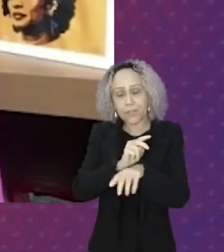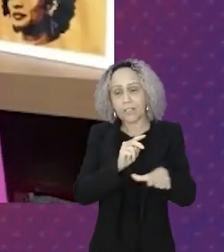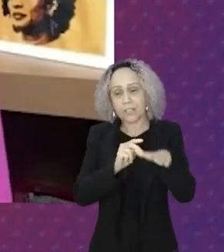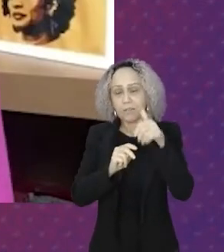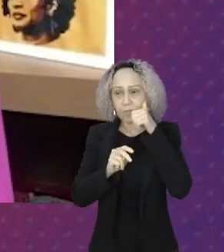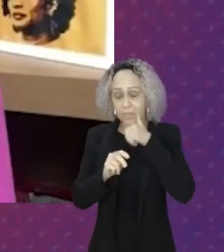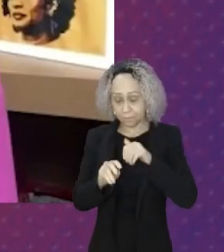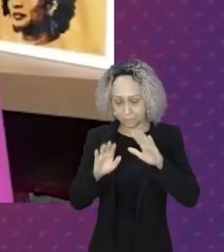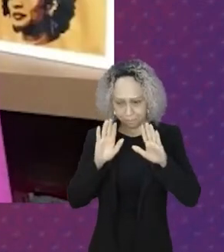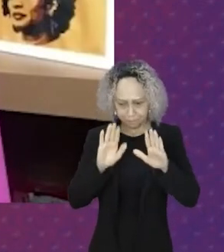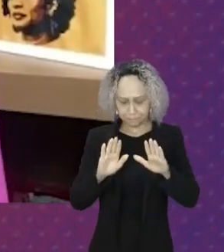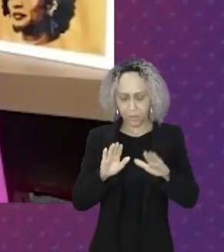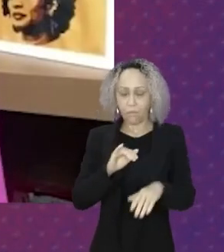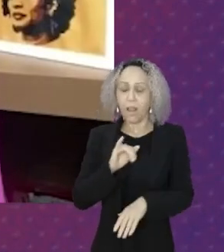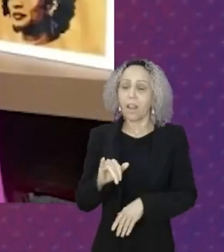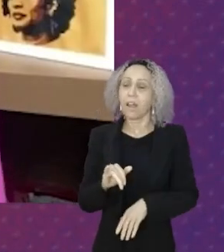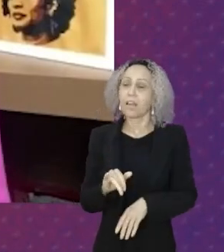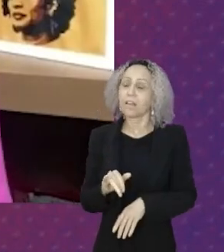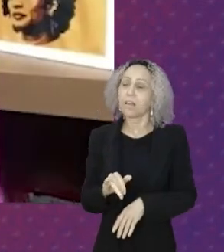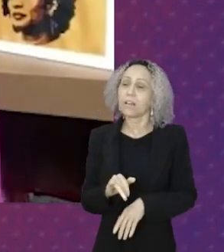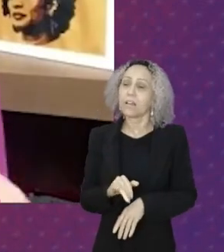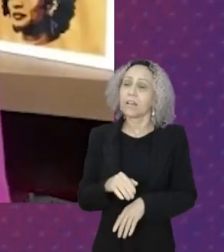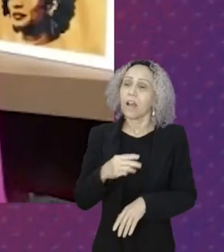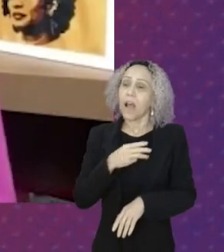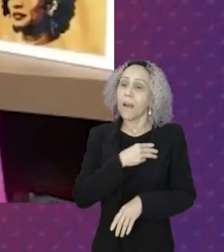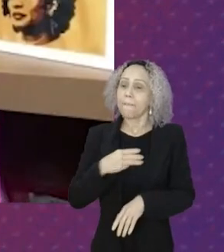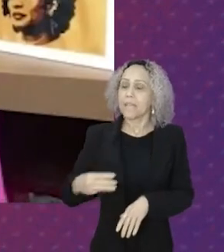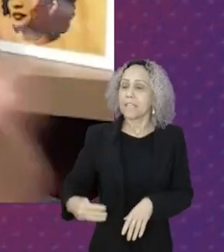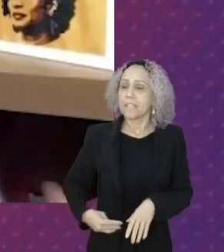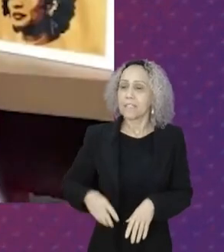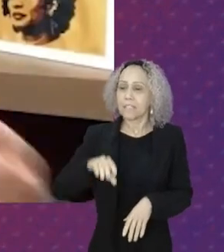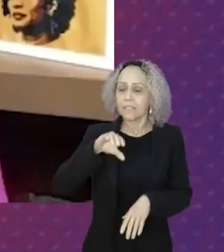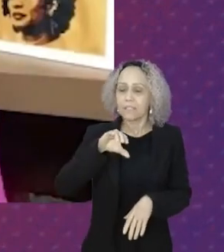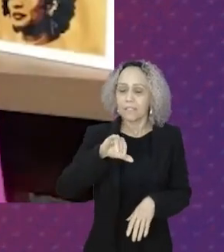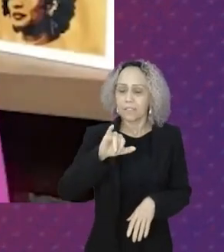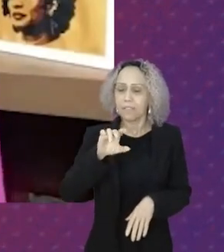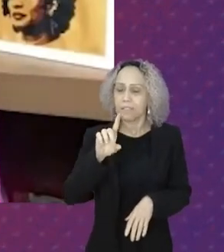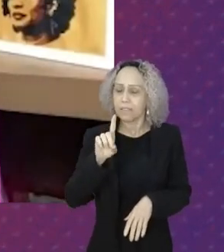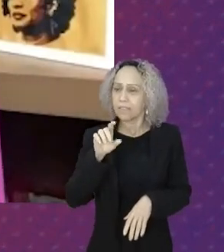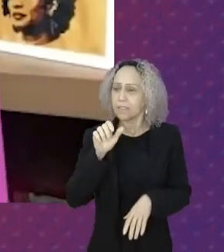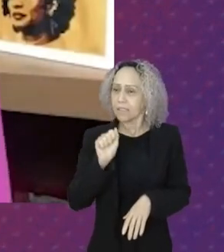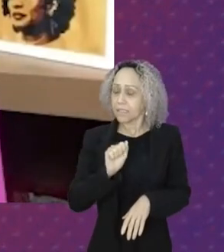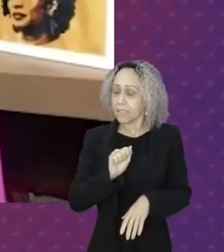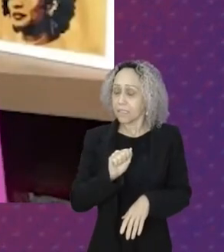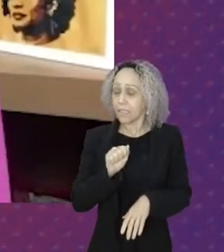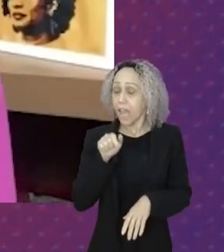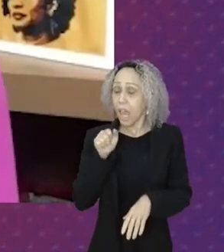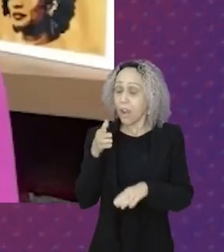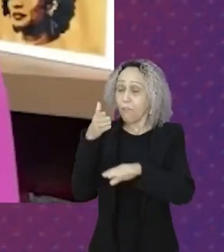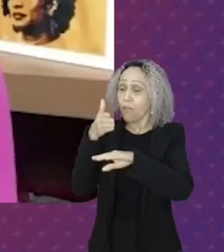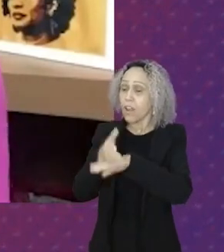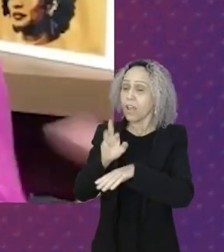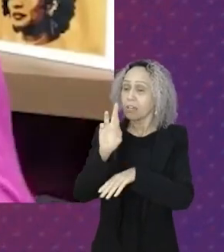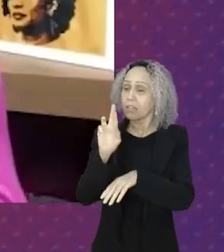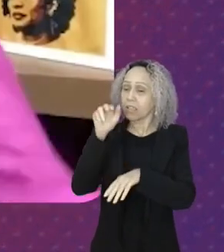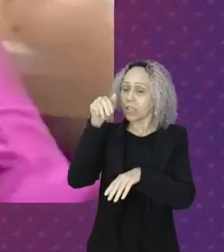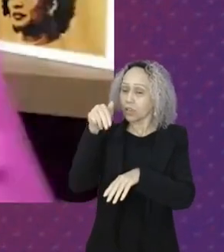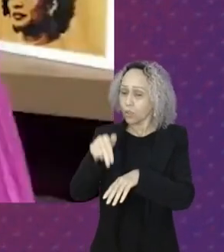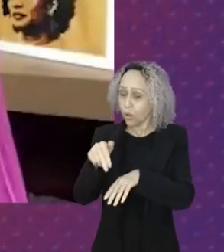Cida esteve no Rio Grande do Norte, falando da campanha nacional contra a misoginia, e eu acho que essa